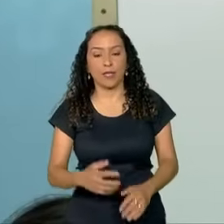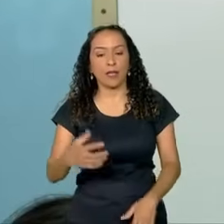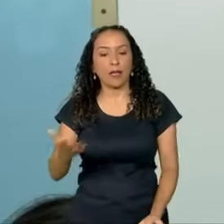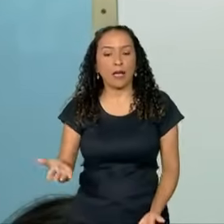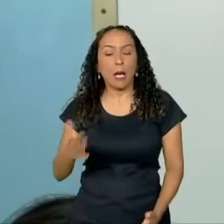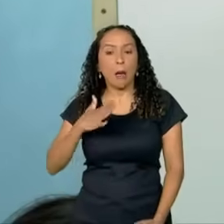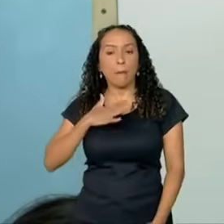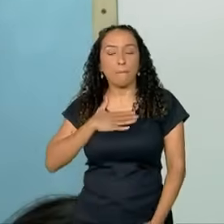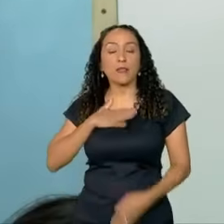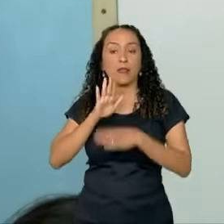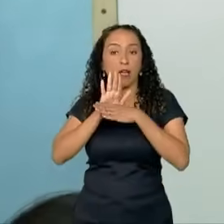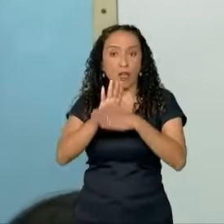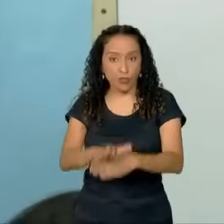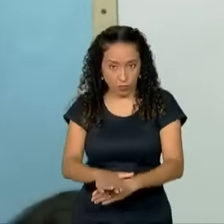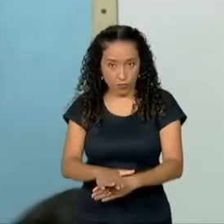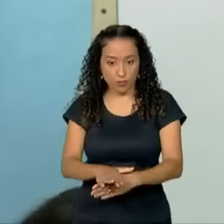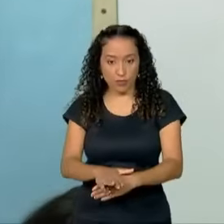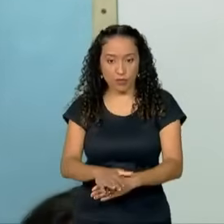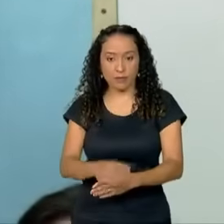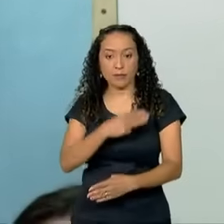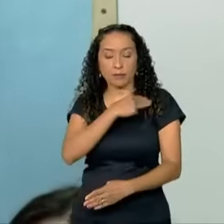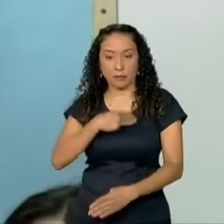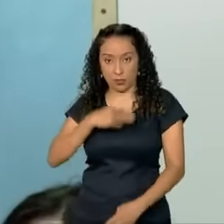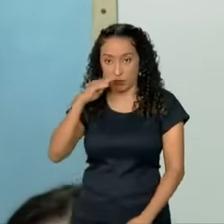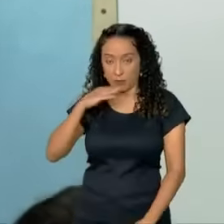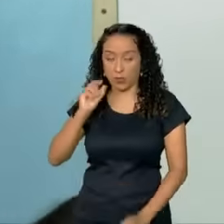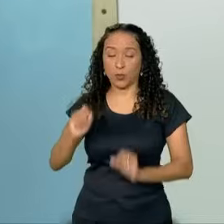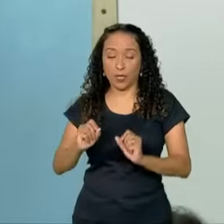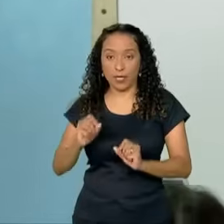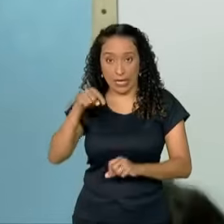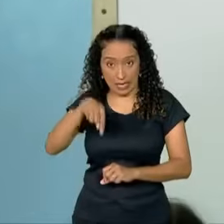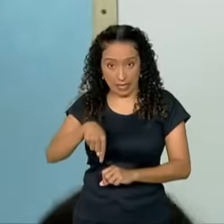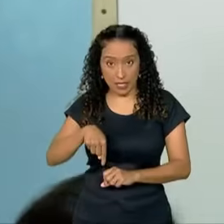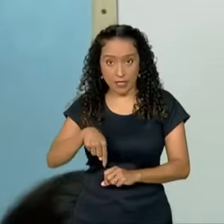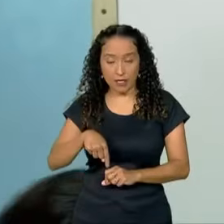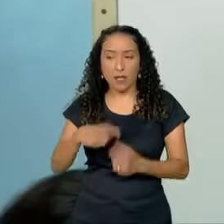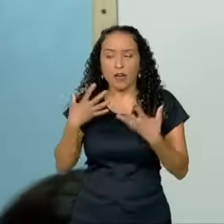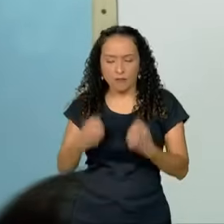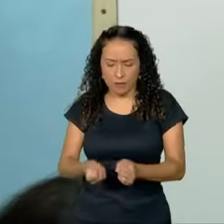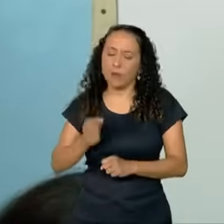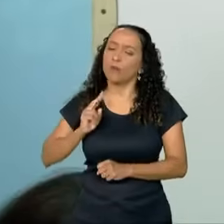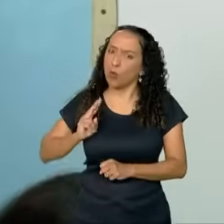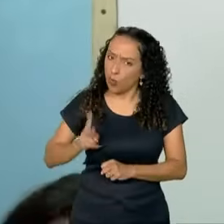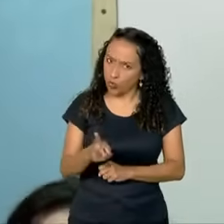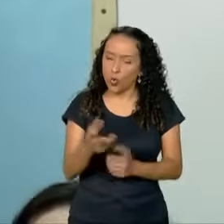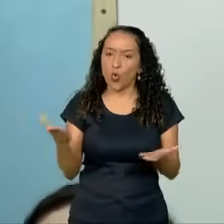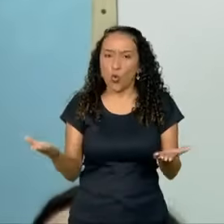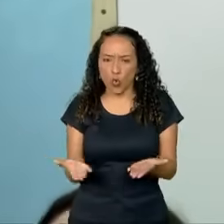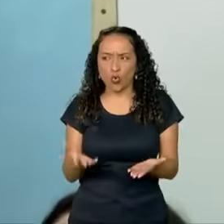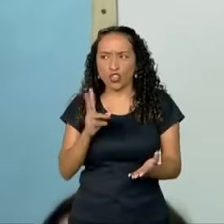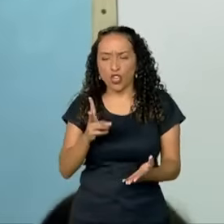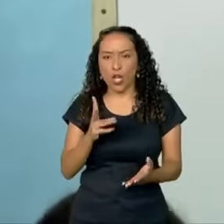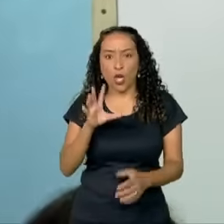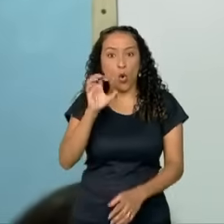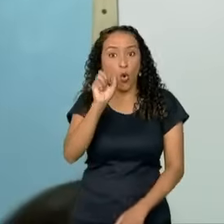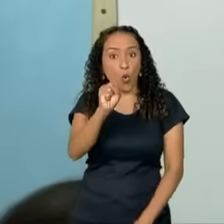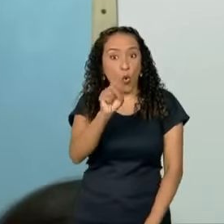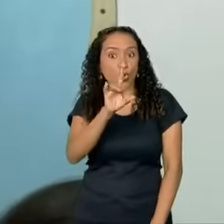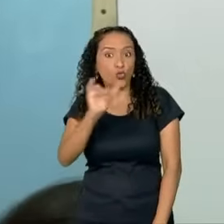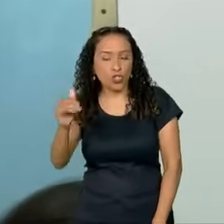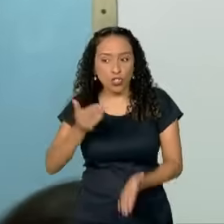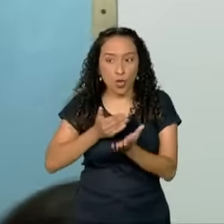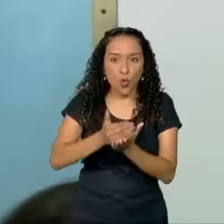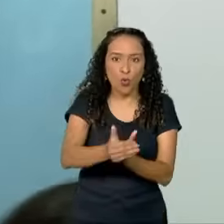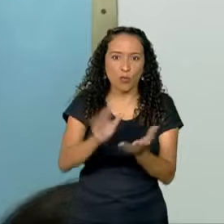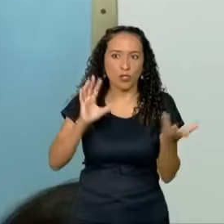A minha contribuição, ministro Pimenta, aqui nós vamos continuar, né, hoje já fazem 8 dias que começou o